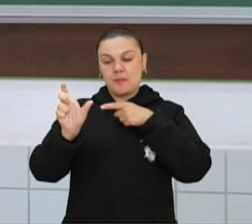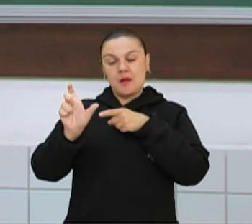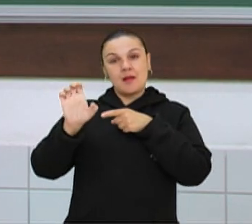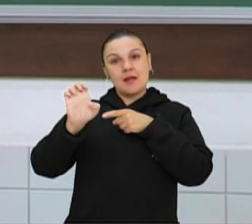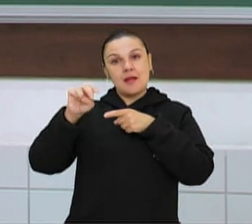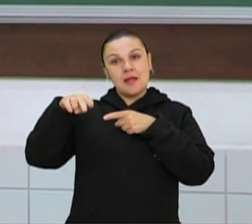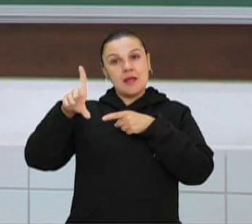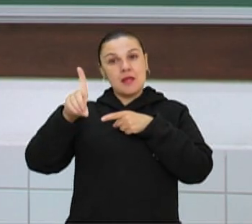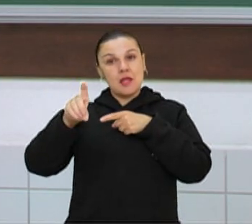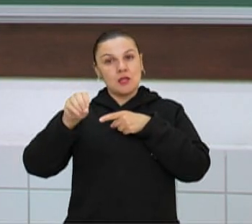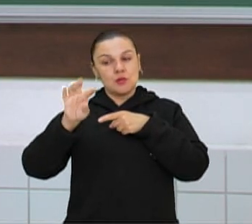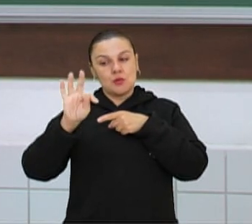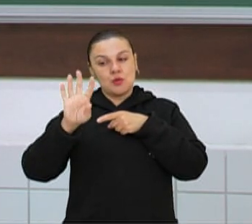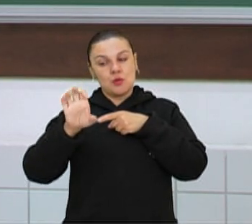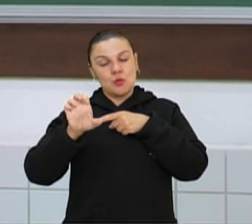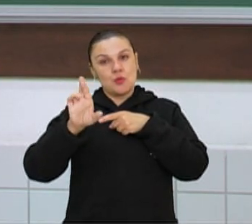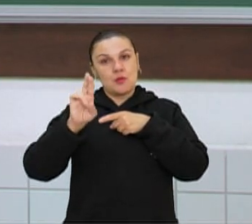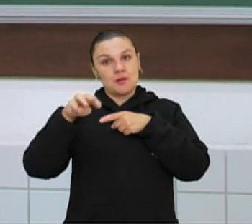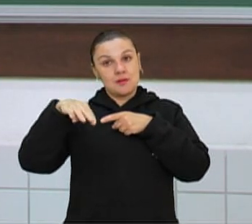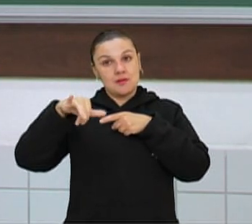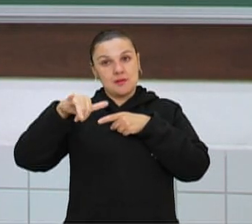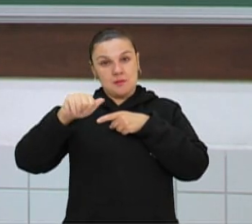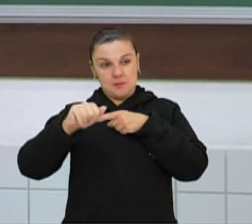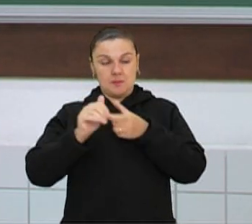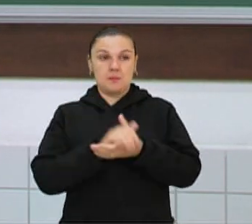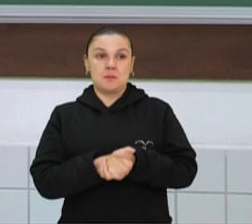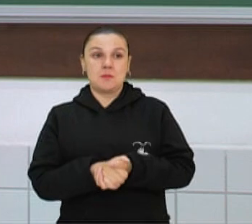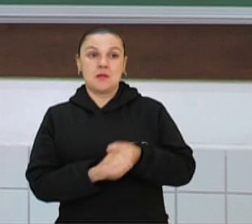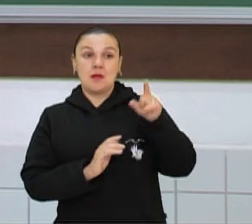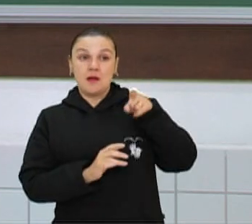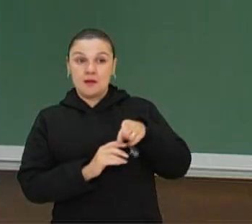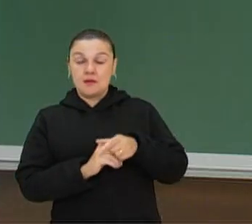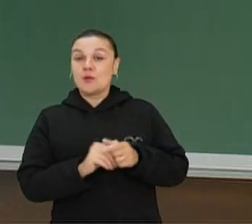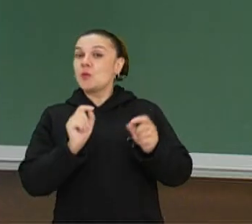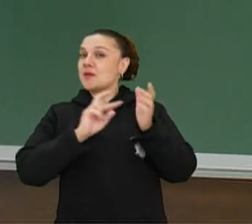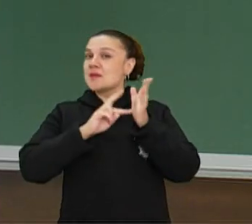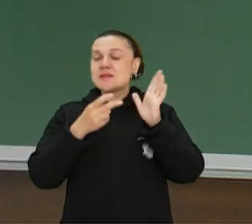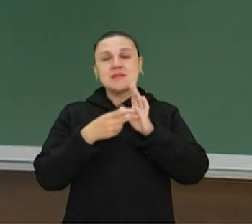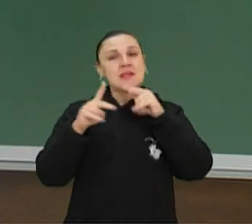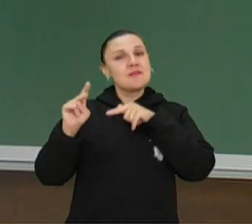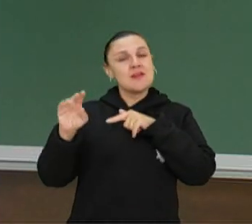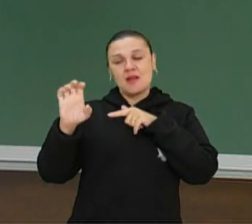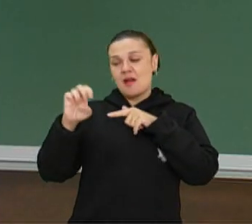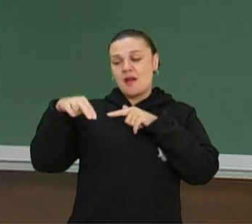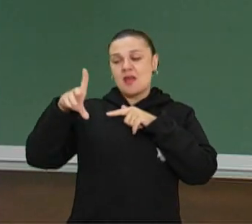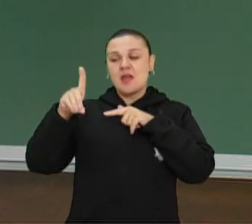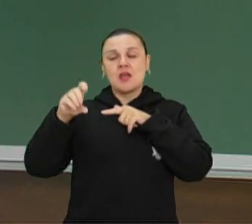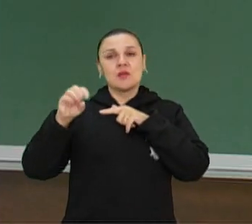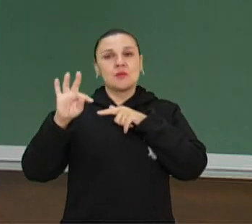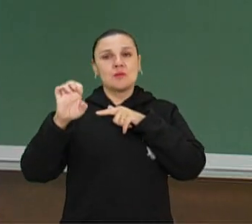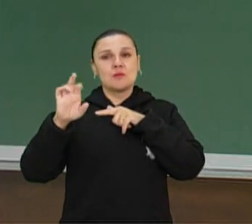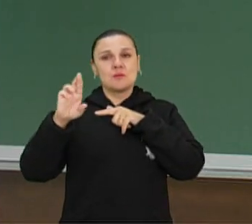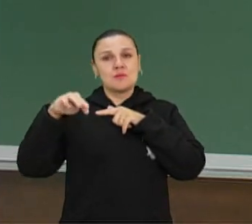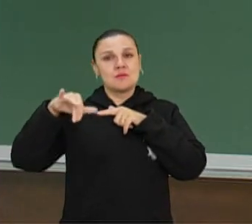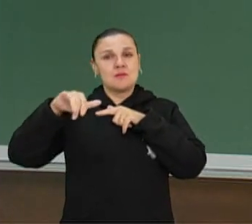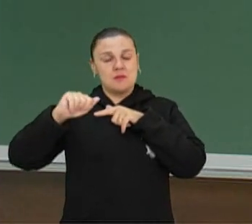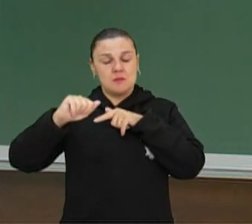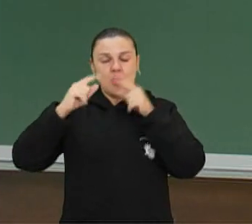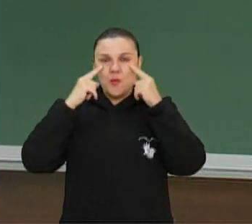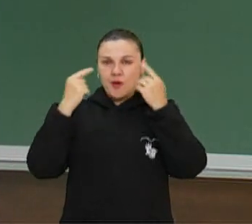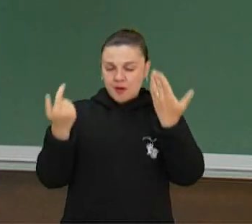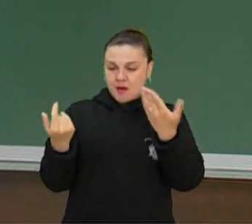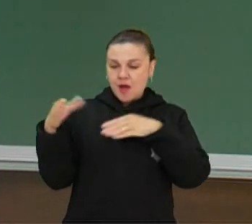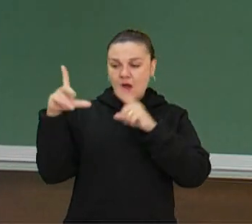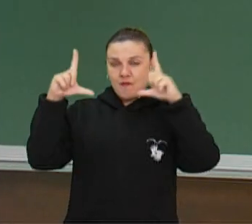e ectotermia. Vamos acompanhar aqui no slide, bem bonitinho, o que é endotermia. Então a imagem aqui já está mostrando uma